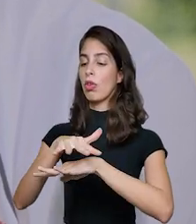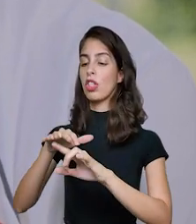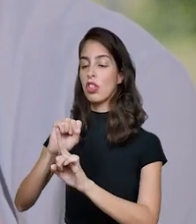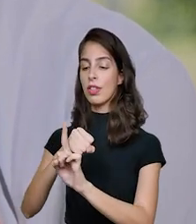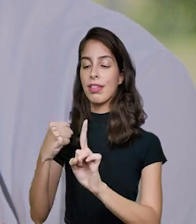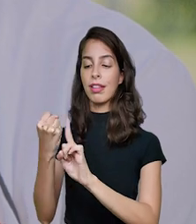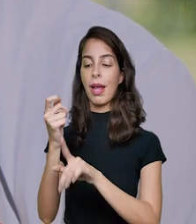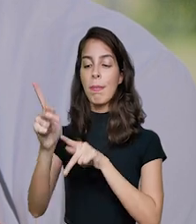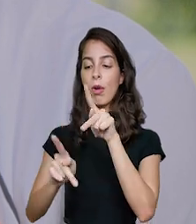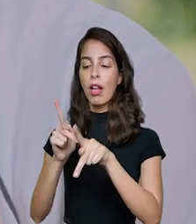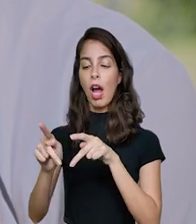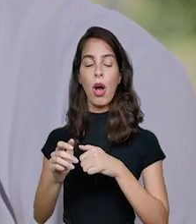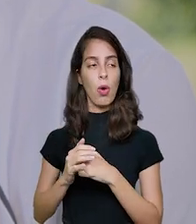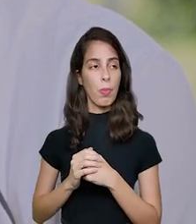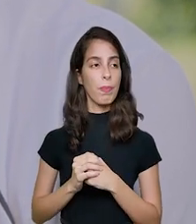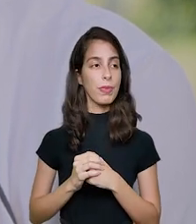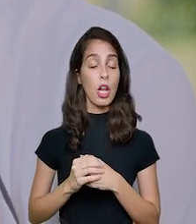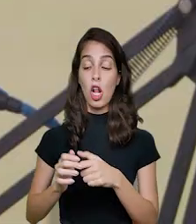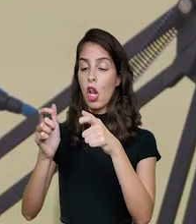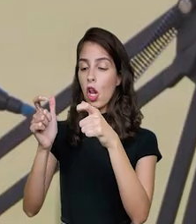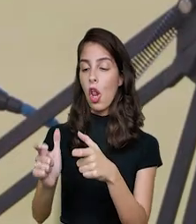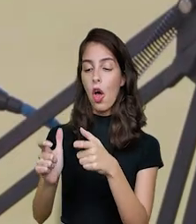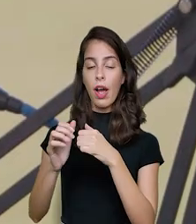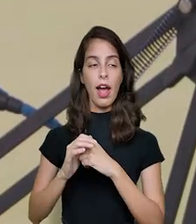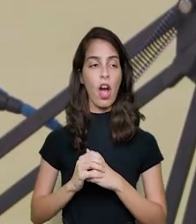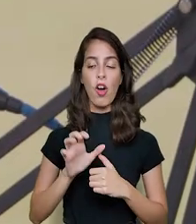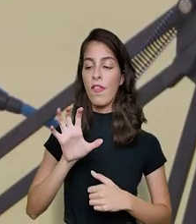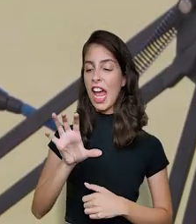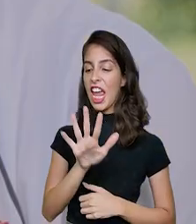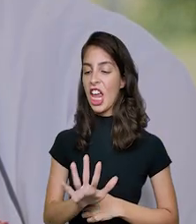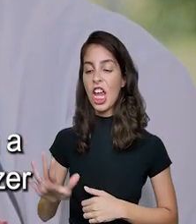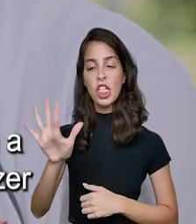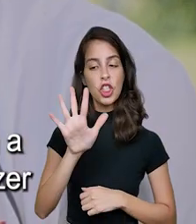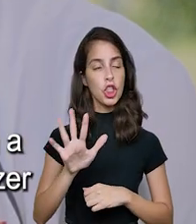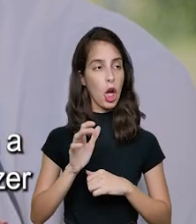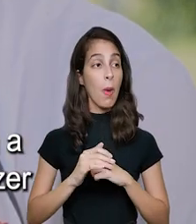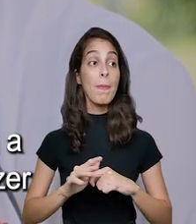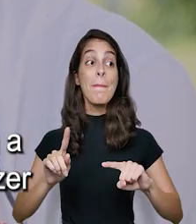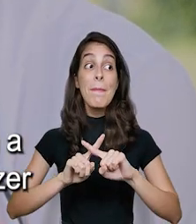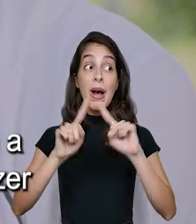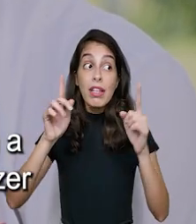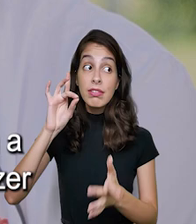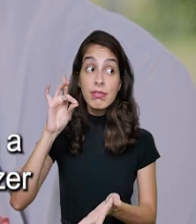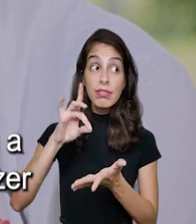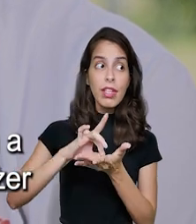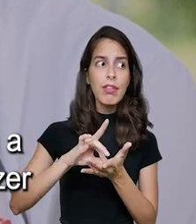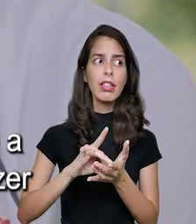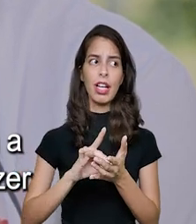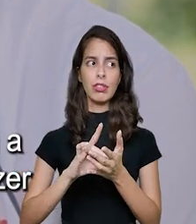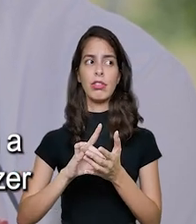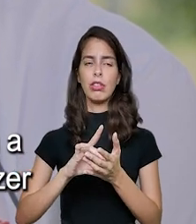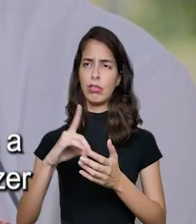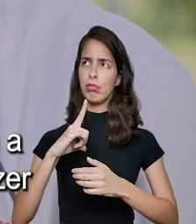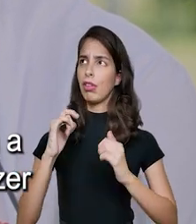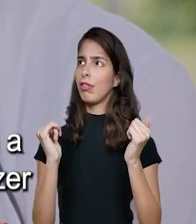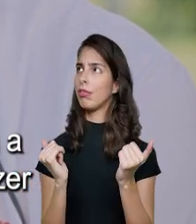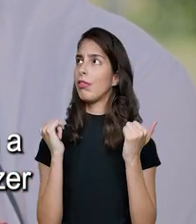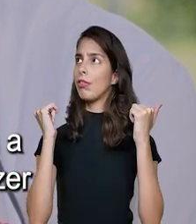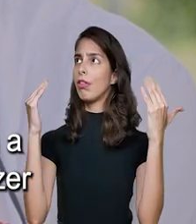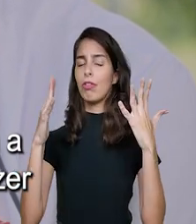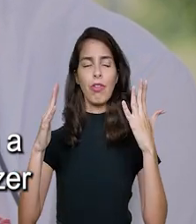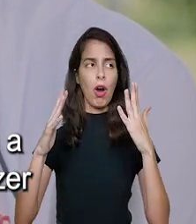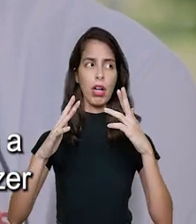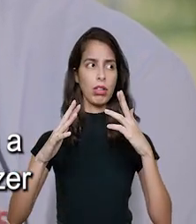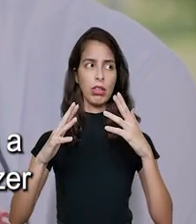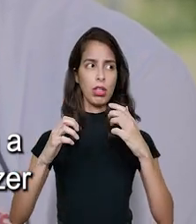pensar que é local Regional nacional e mundial sim é esse o o o o o trabalho e essa conexões que nós fazemos com a rede